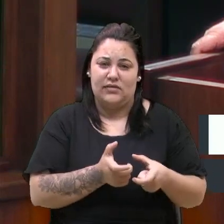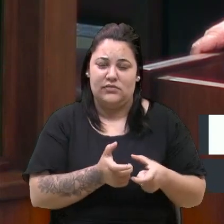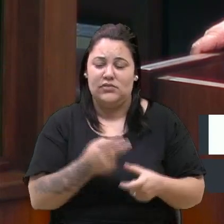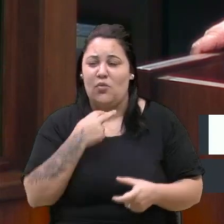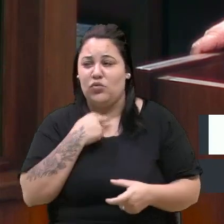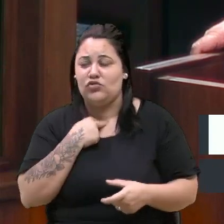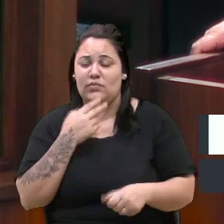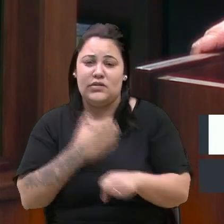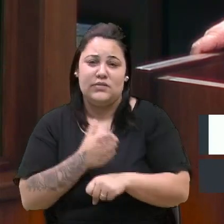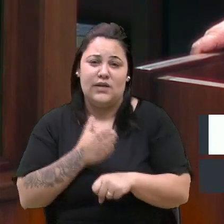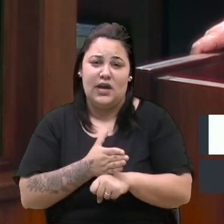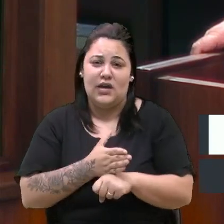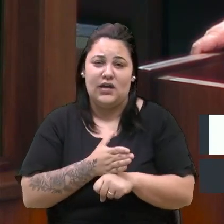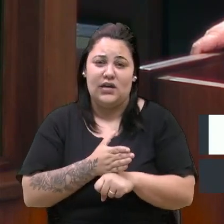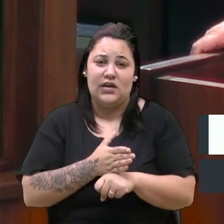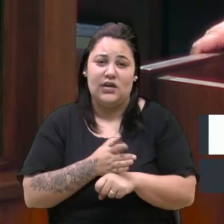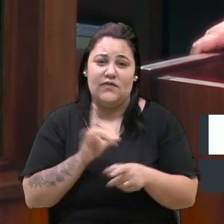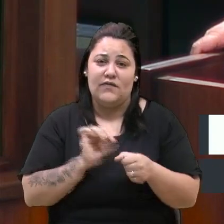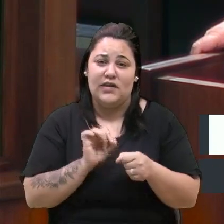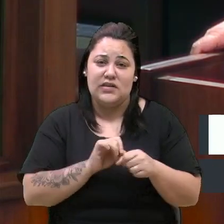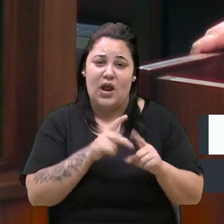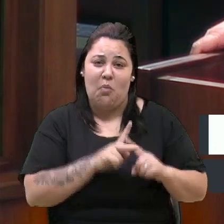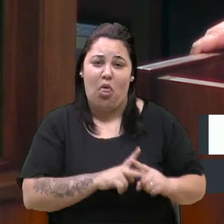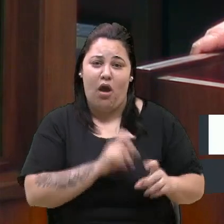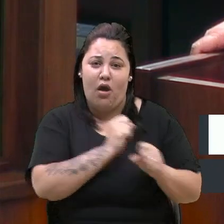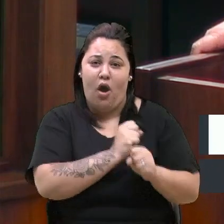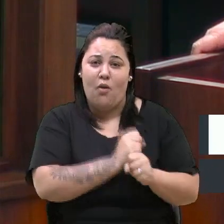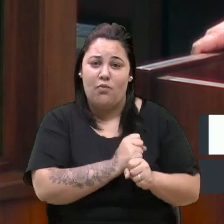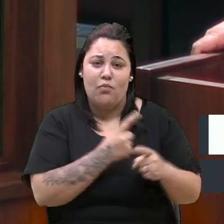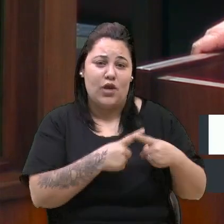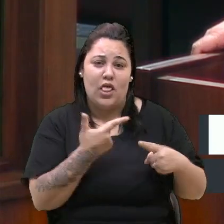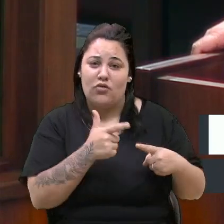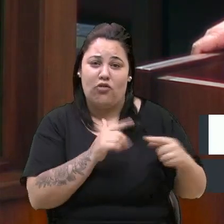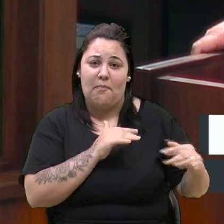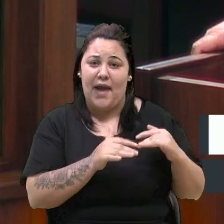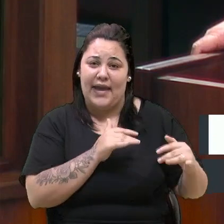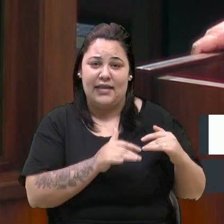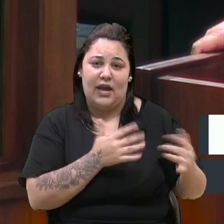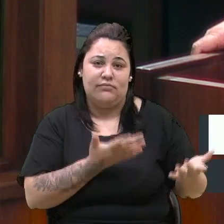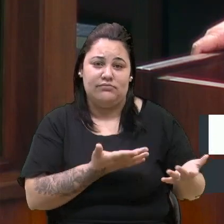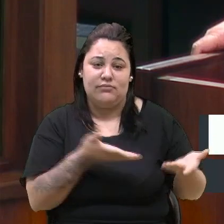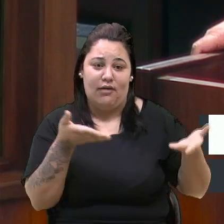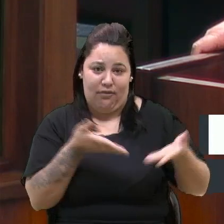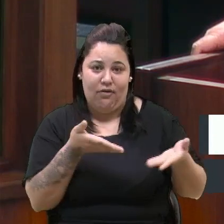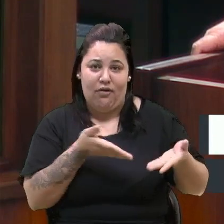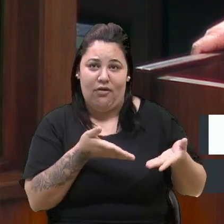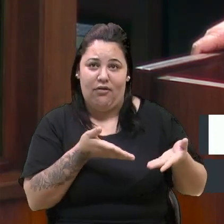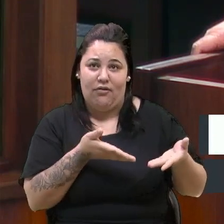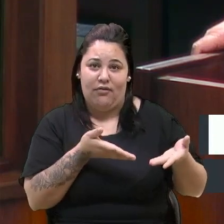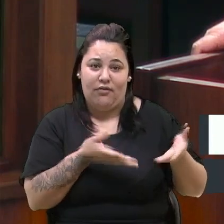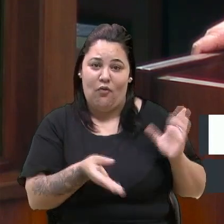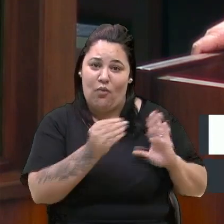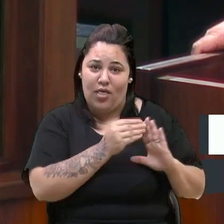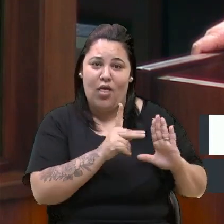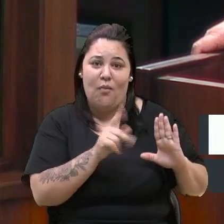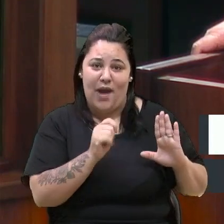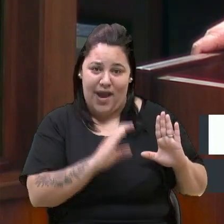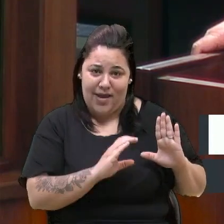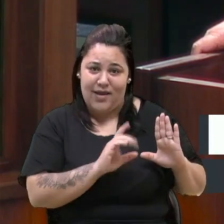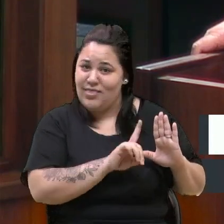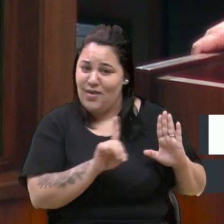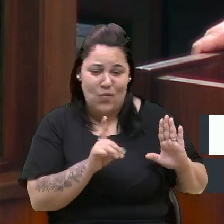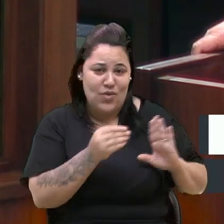para fazer uma obra porque não tinha máquinas. Agora, não foi botar no PAC,